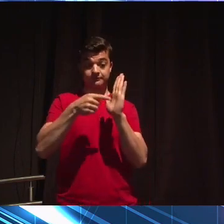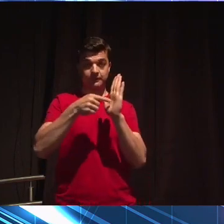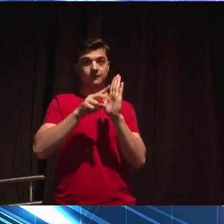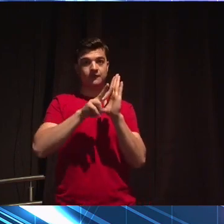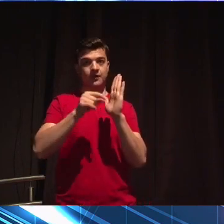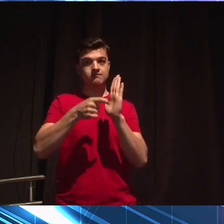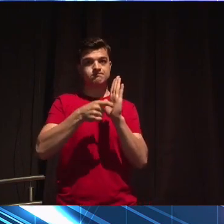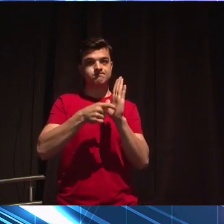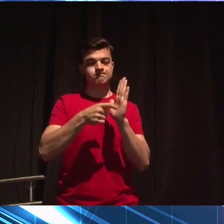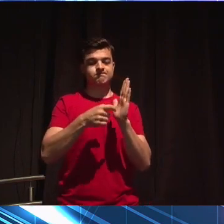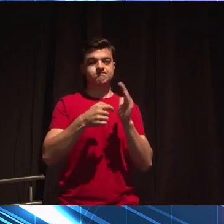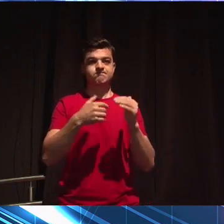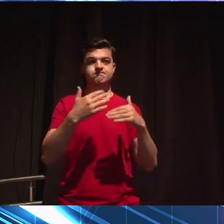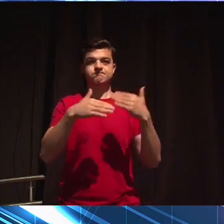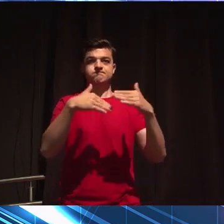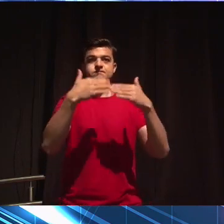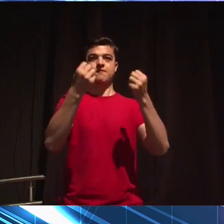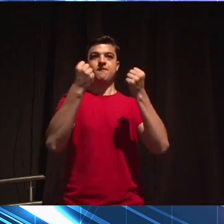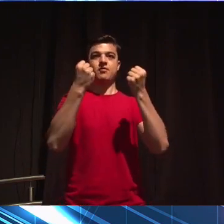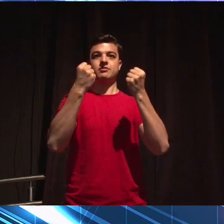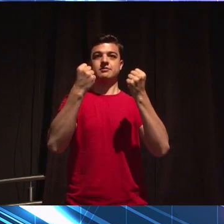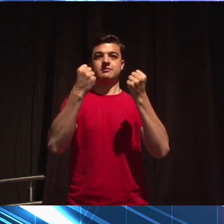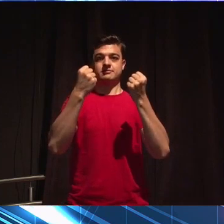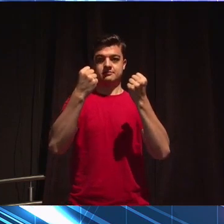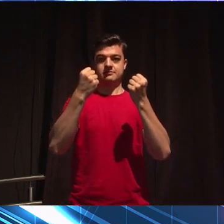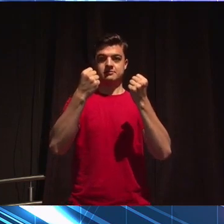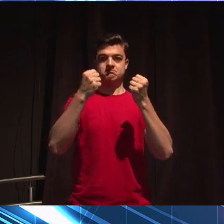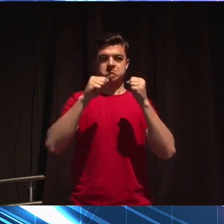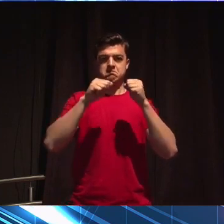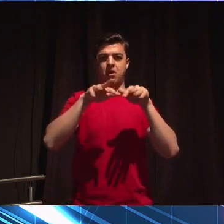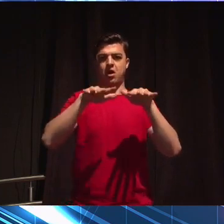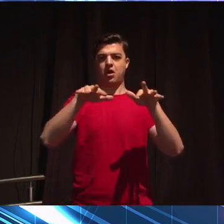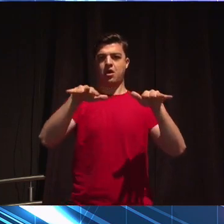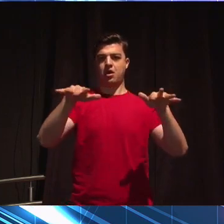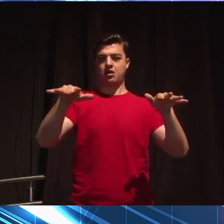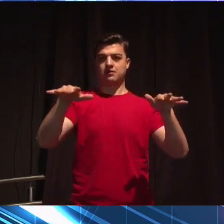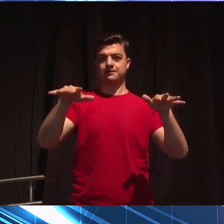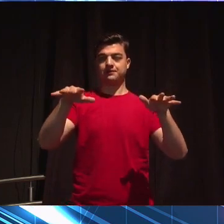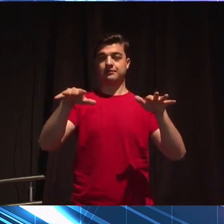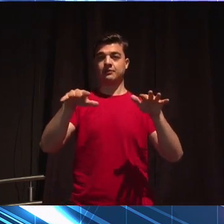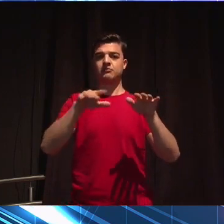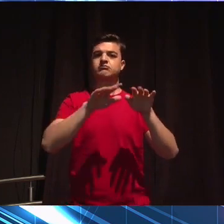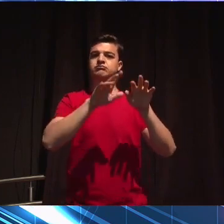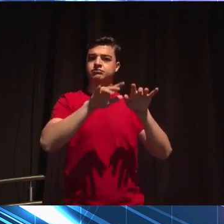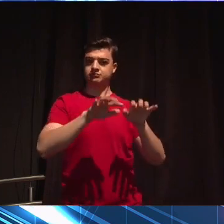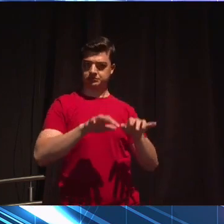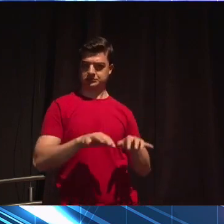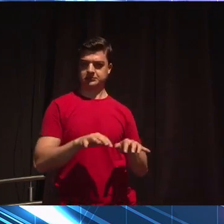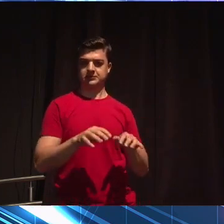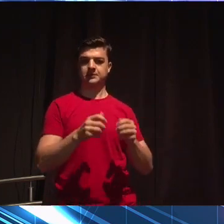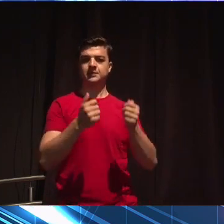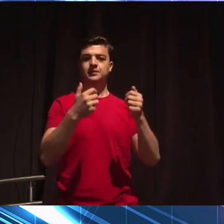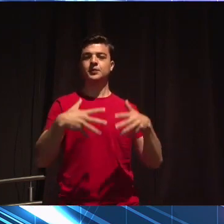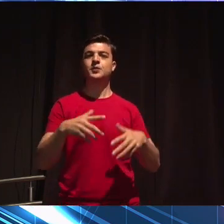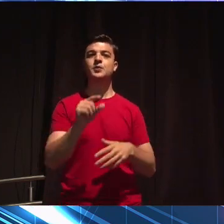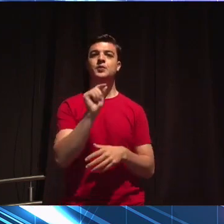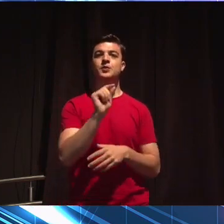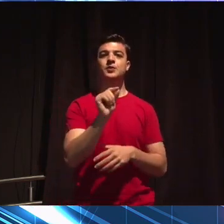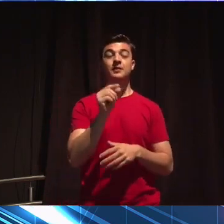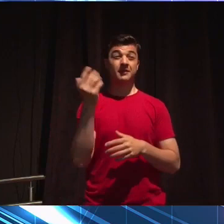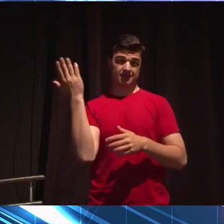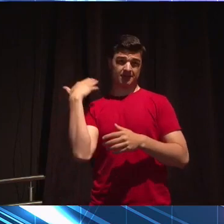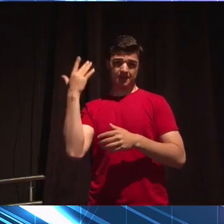isso em 2011, tá? E o texto dele, em 2011, pareceu um pouco exagerado. Tá? As pessoas classificaram o texto